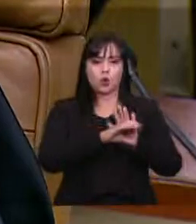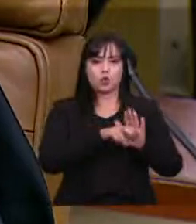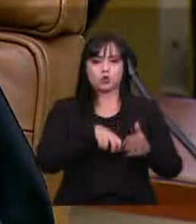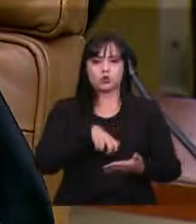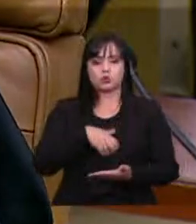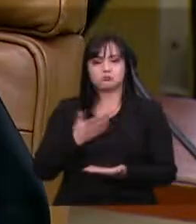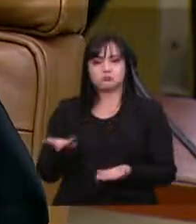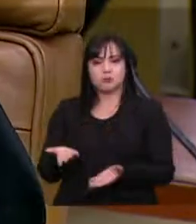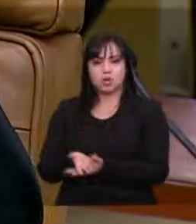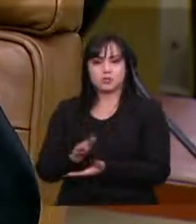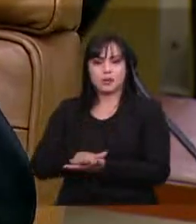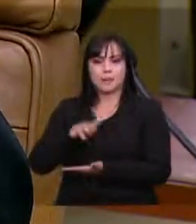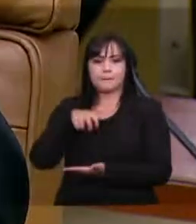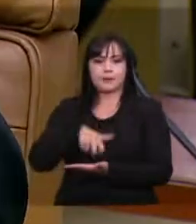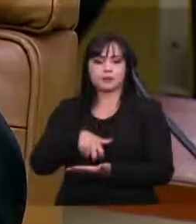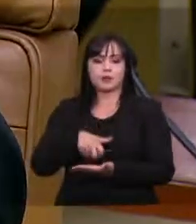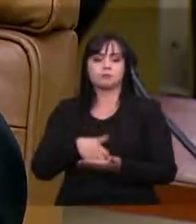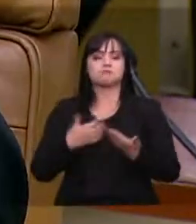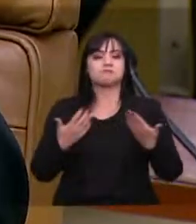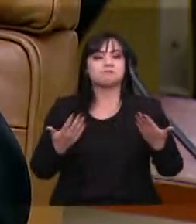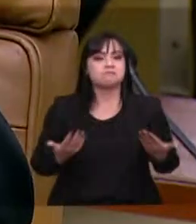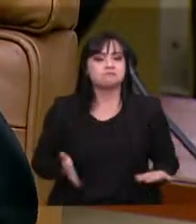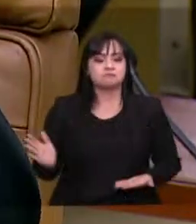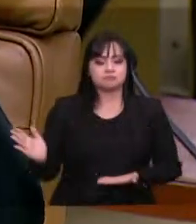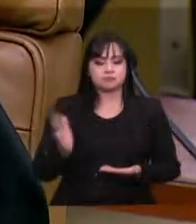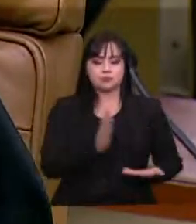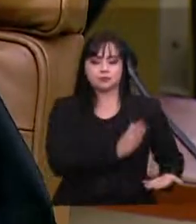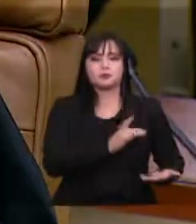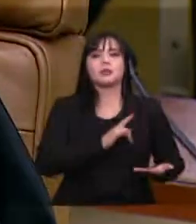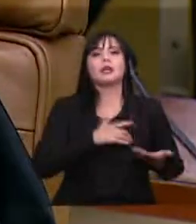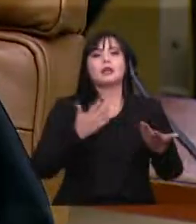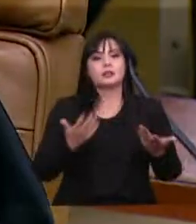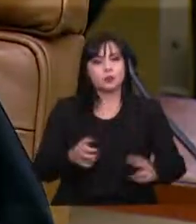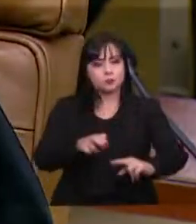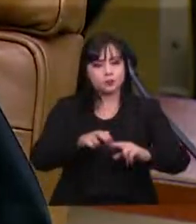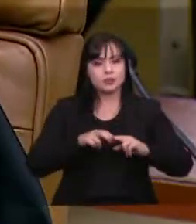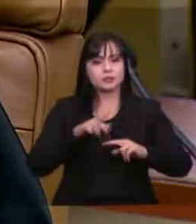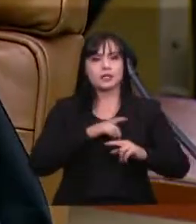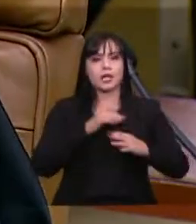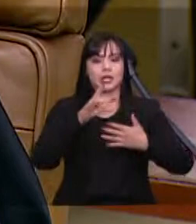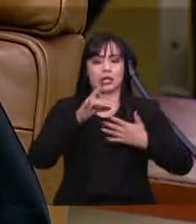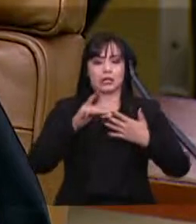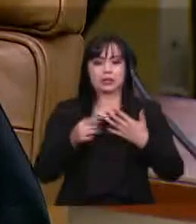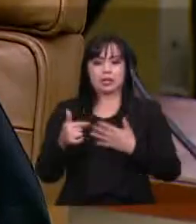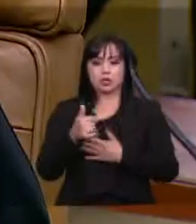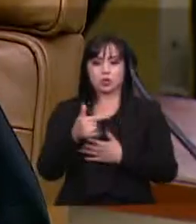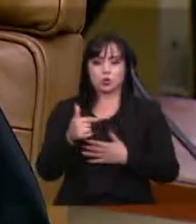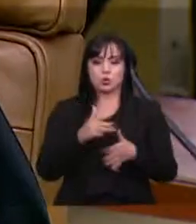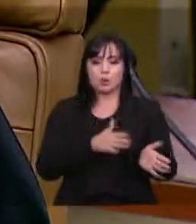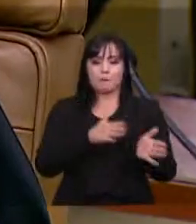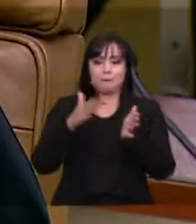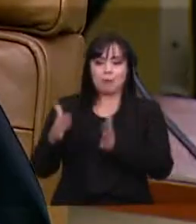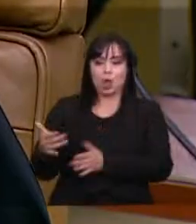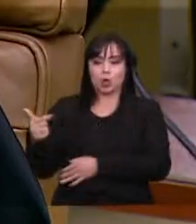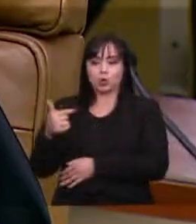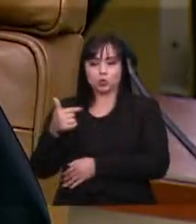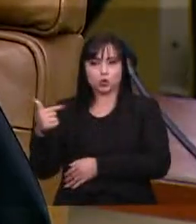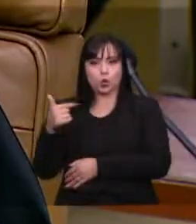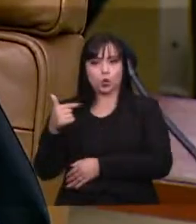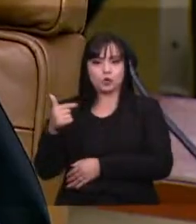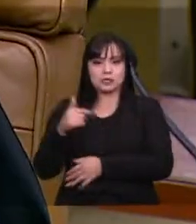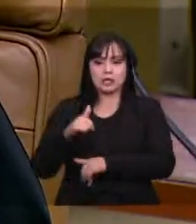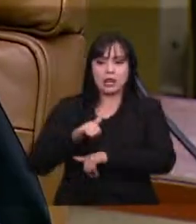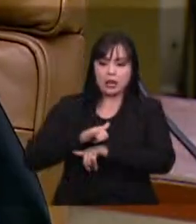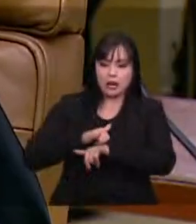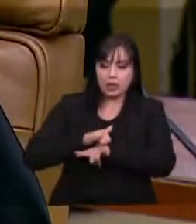penal com isso ora Presidente faça o exame portanto desse item dois do bloco 2 Bloco 2